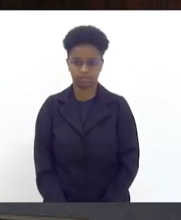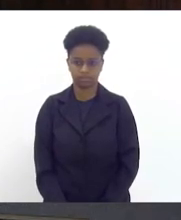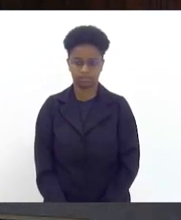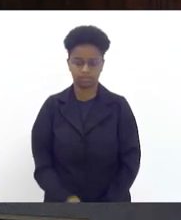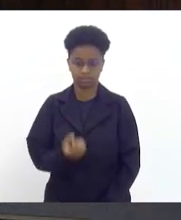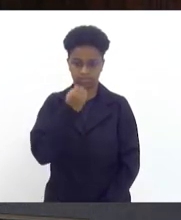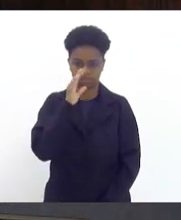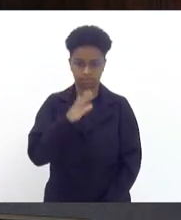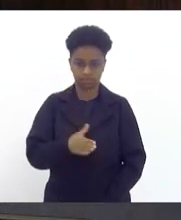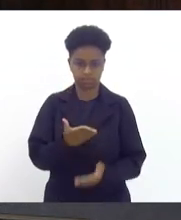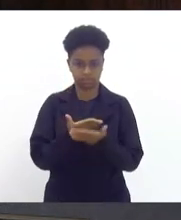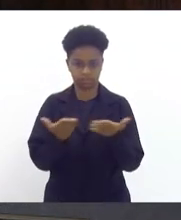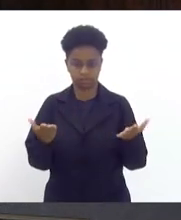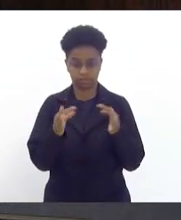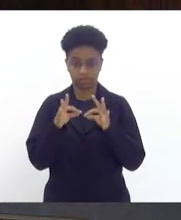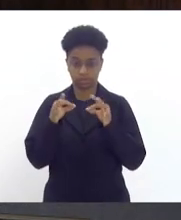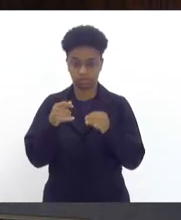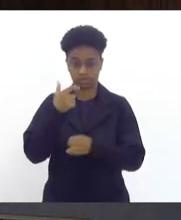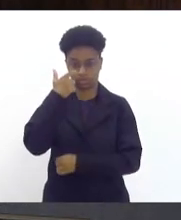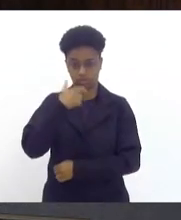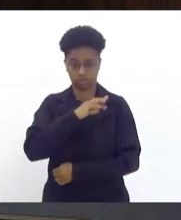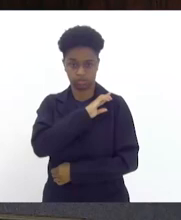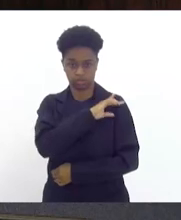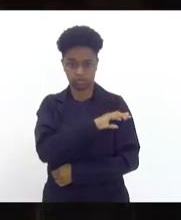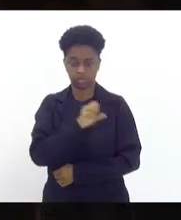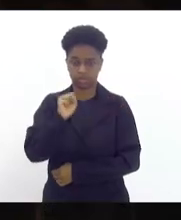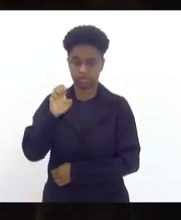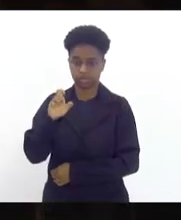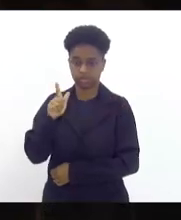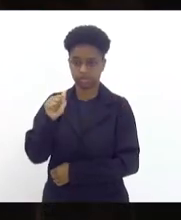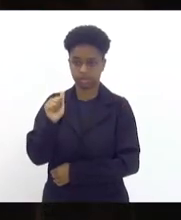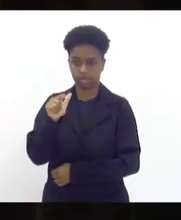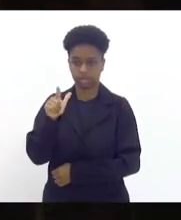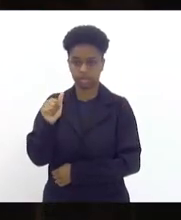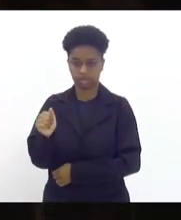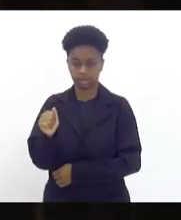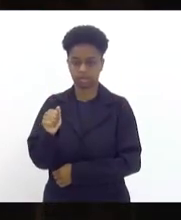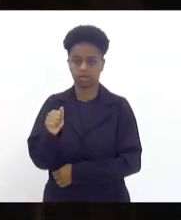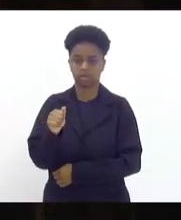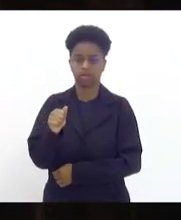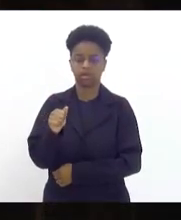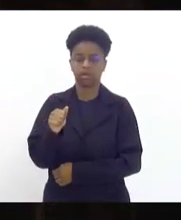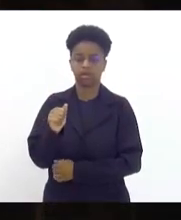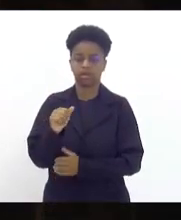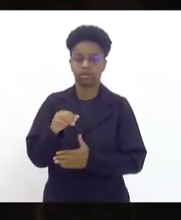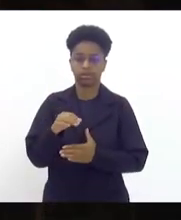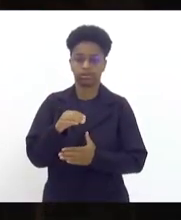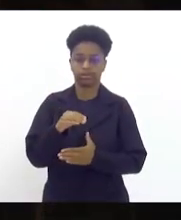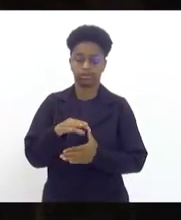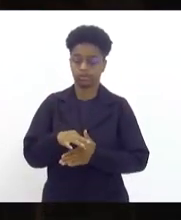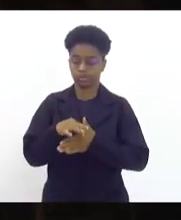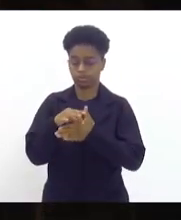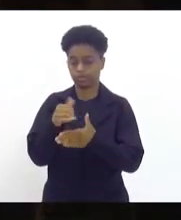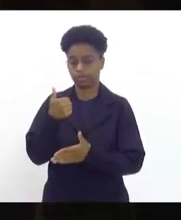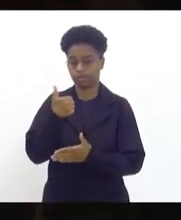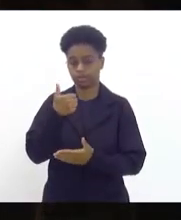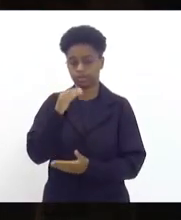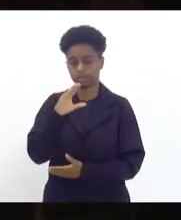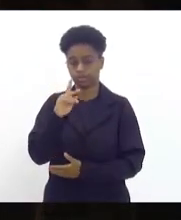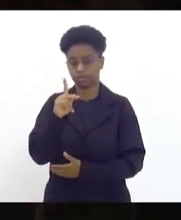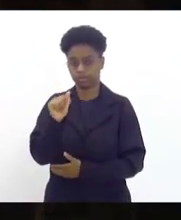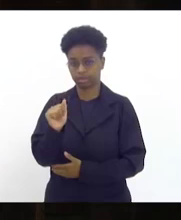Boa tarde a todos sou Coronel segalla comandante do primeiro CPA para as pessoas que não sabem